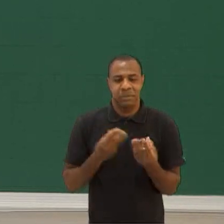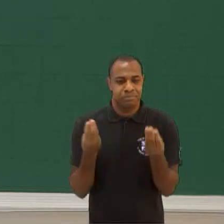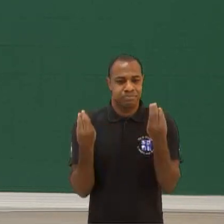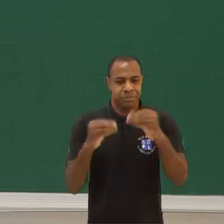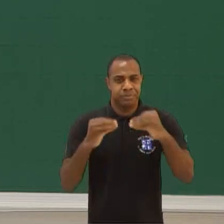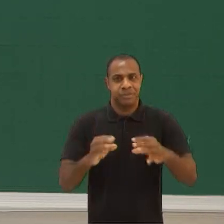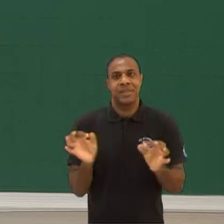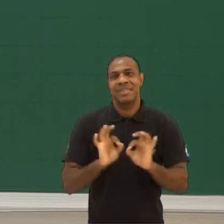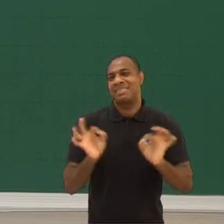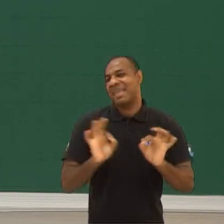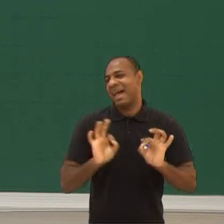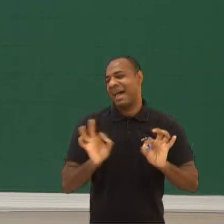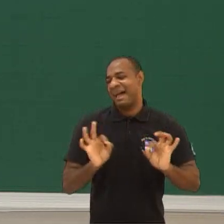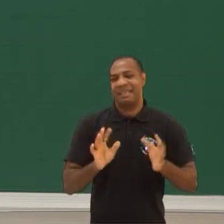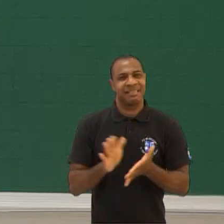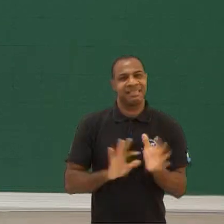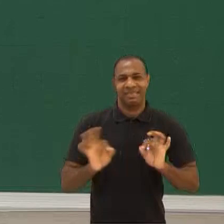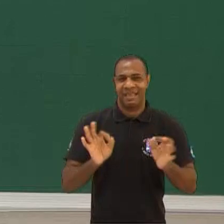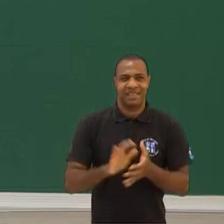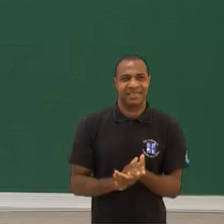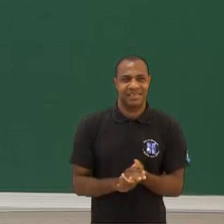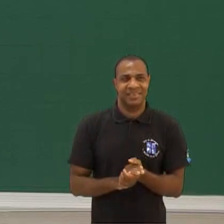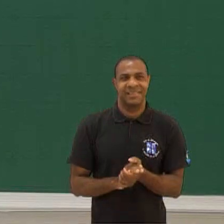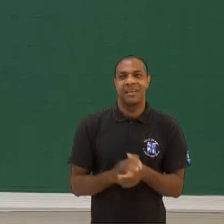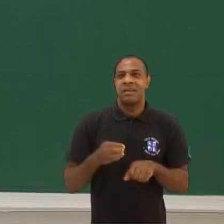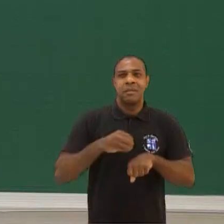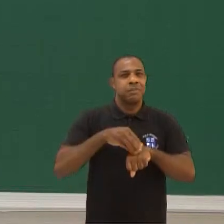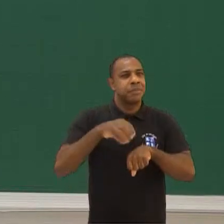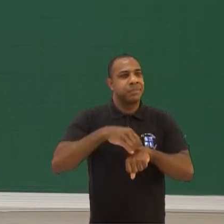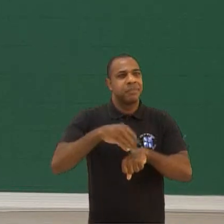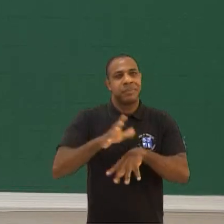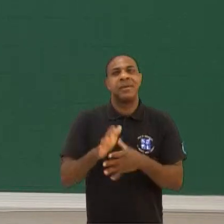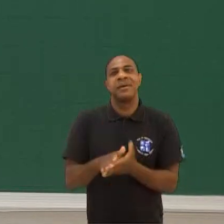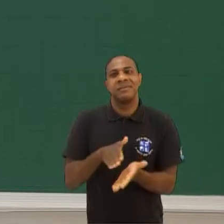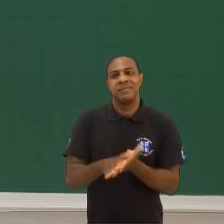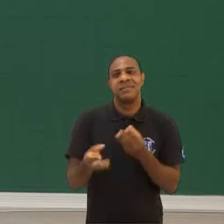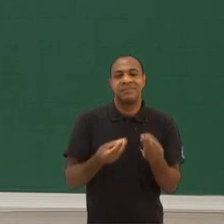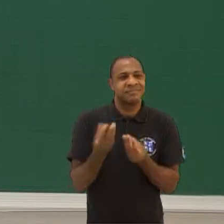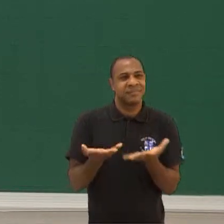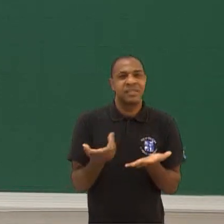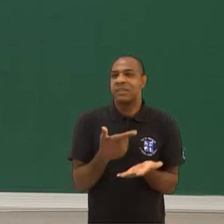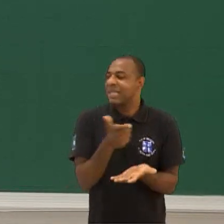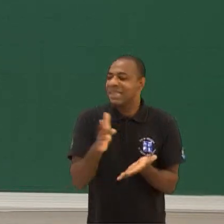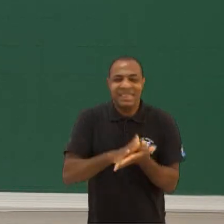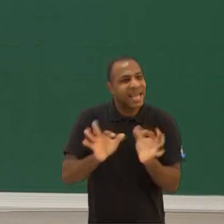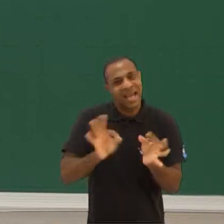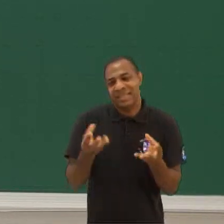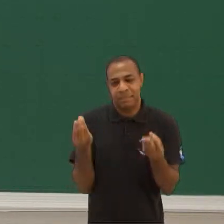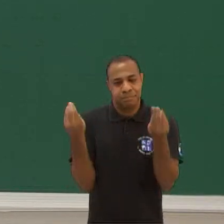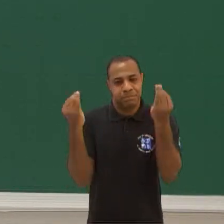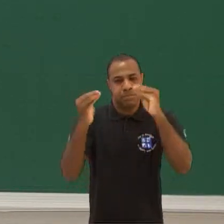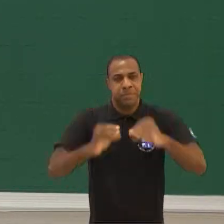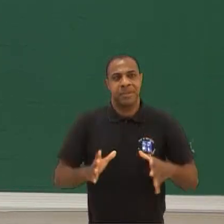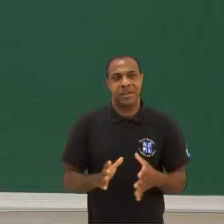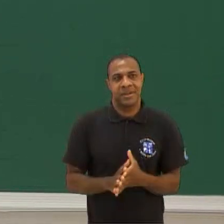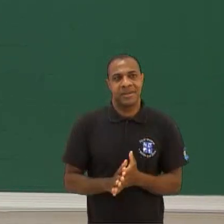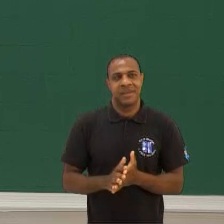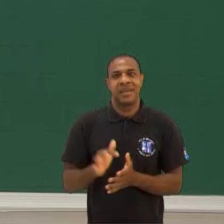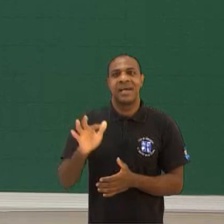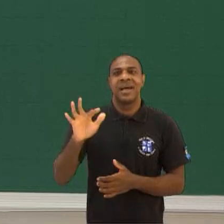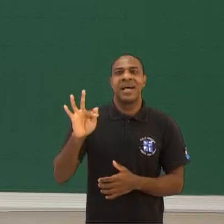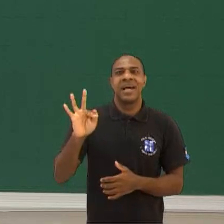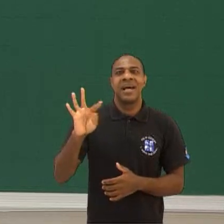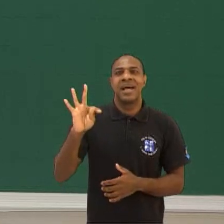tem tudo que a gente sabe sobre Tales, foi repassado pelo seu discípulo e não tem nada publicado. Então, Tales estudou muito, pode